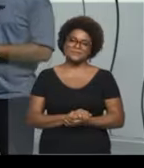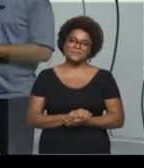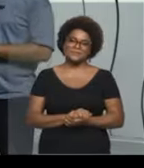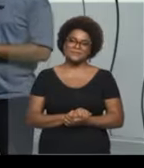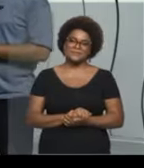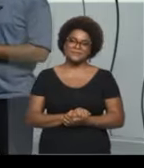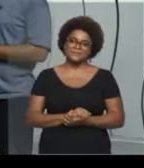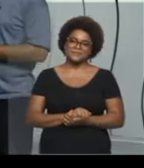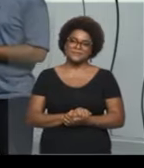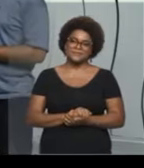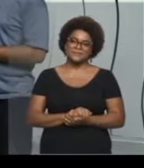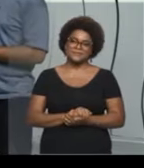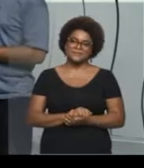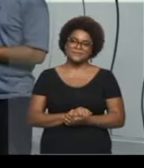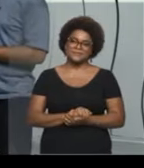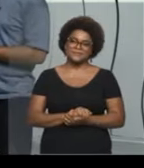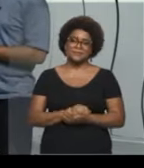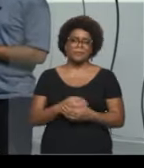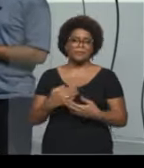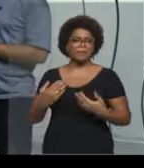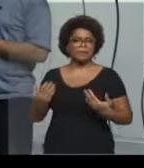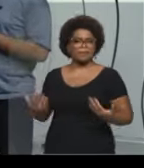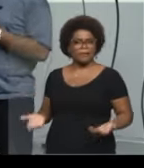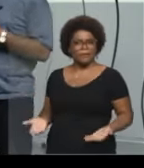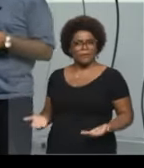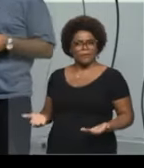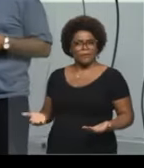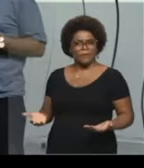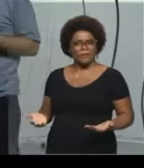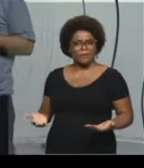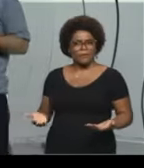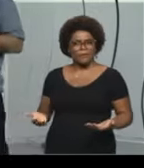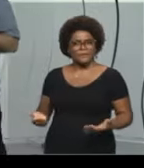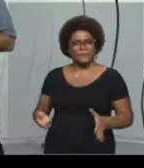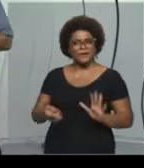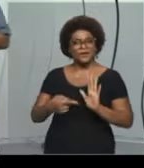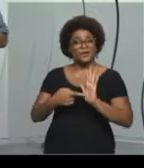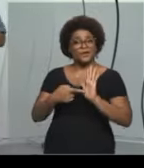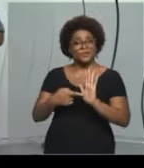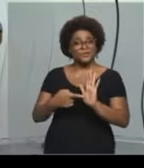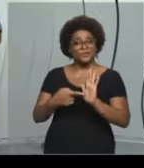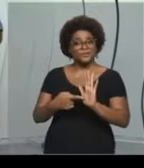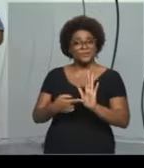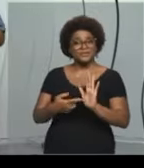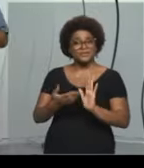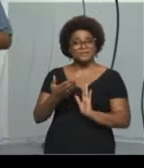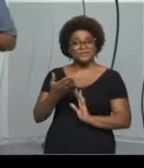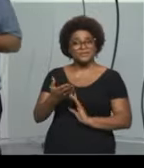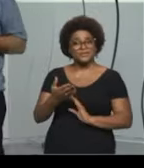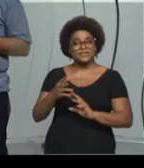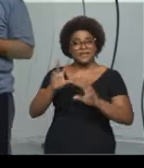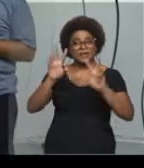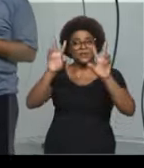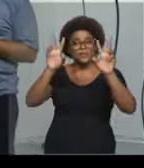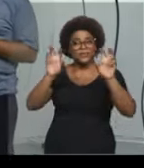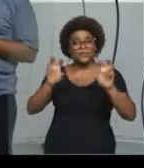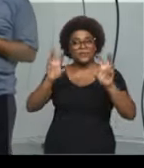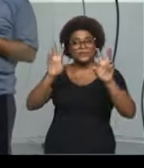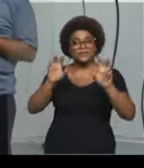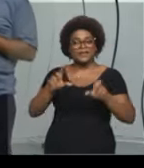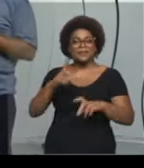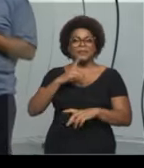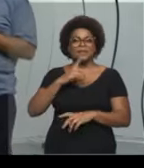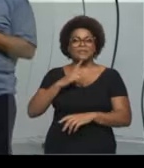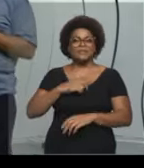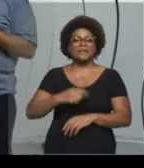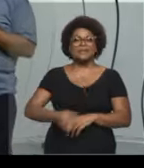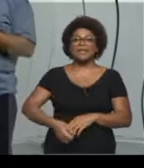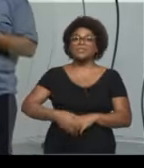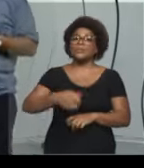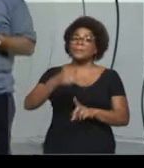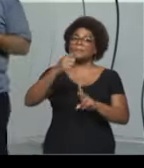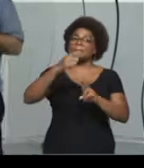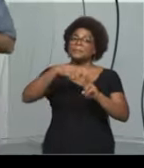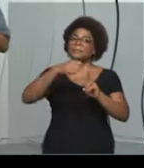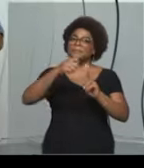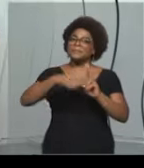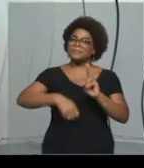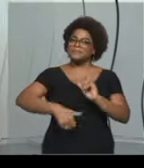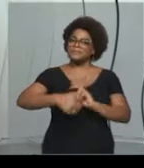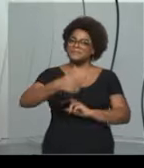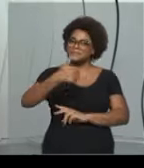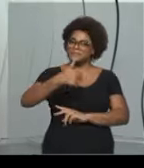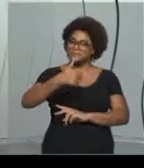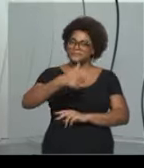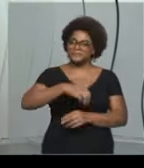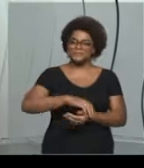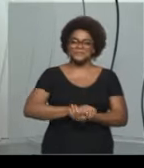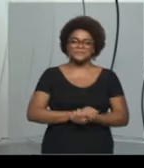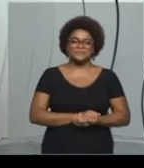Bom, e agora? O que eu vou fazer agora? Vou apresentar os temas que serão abordados no primeiro bimestre. E é importante, né? Como é que